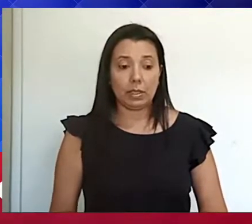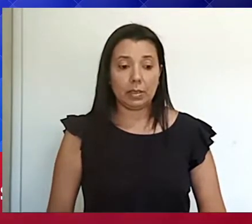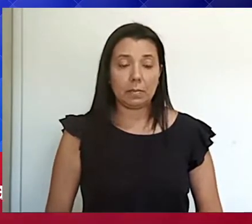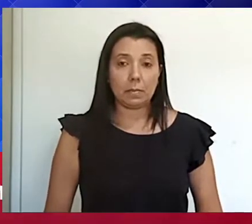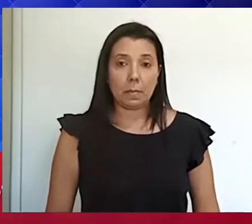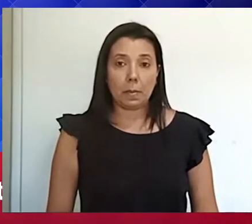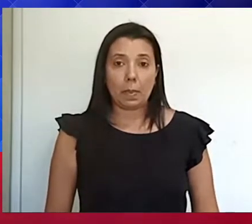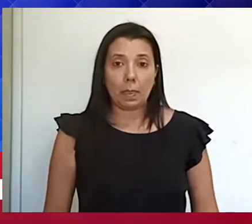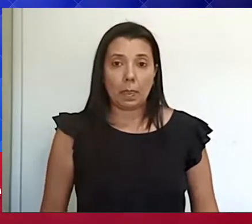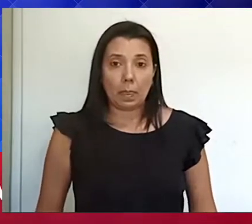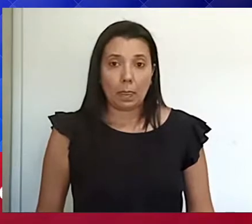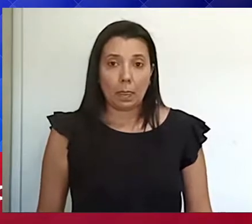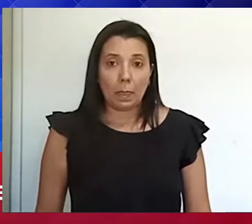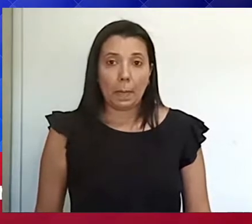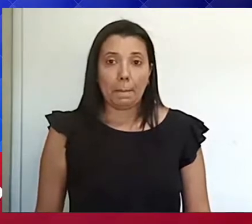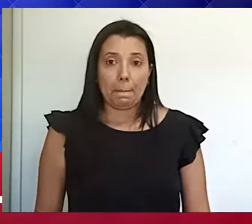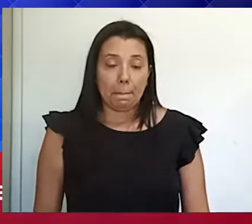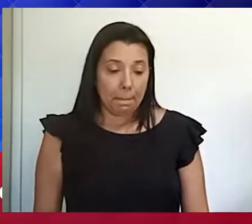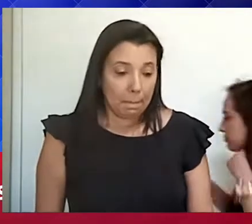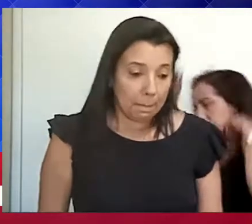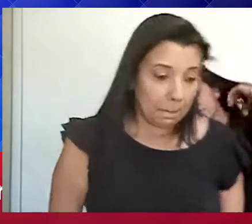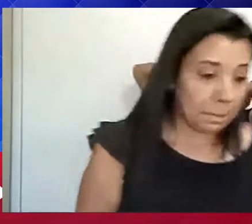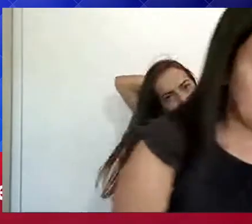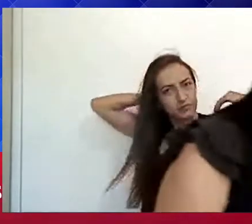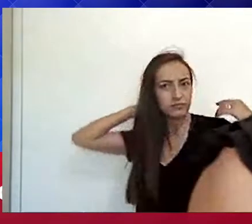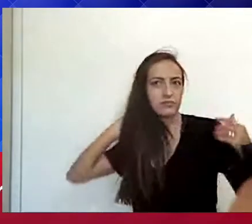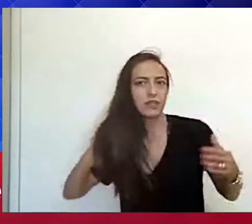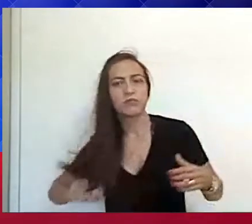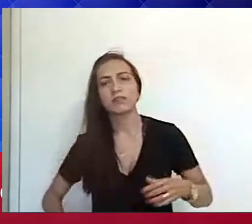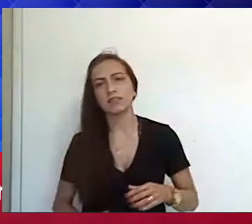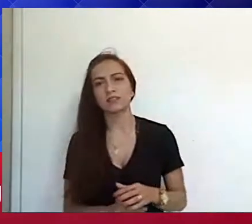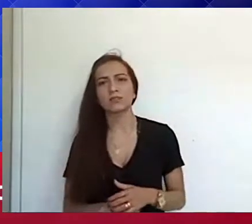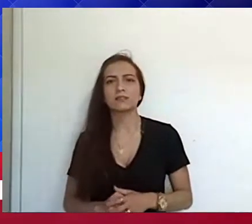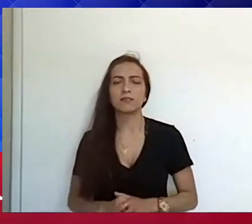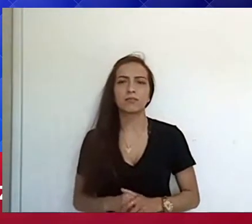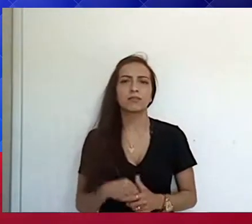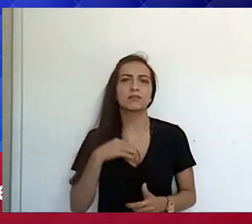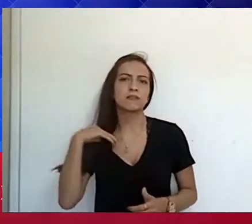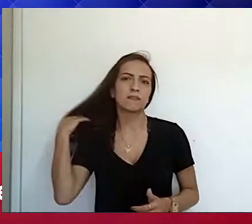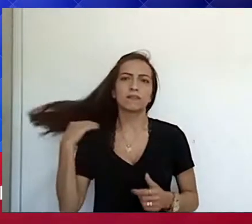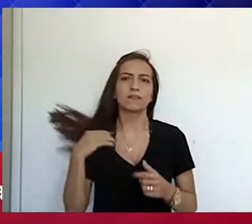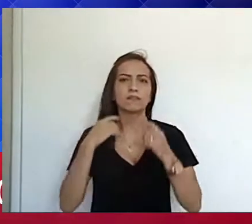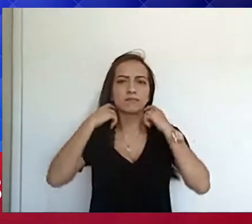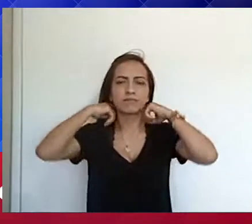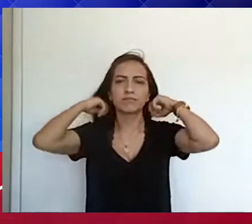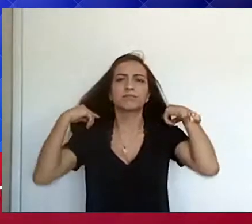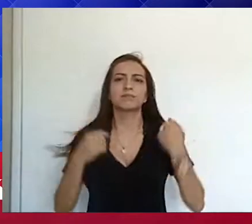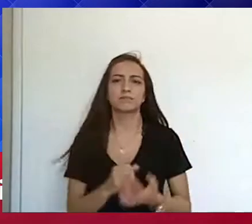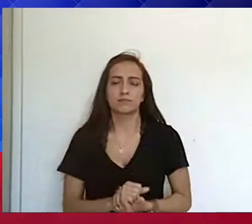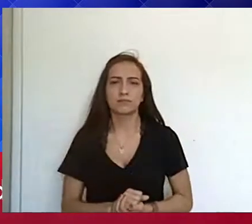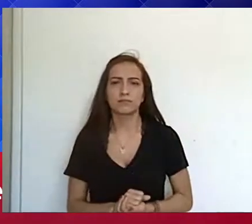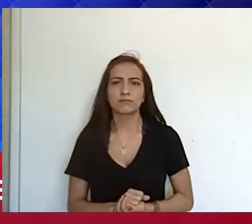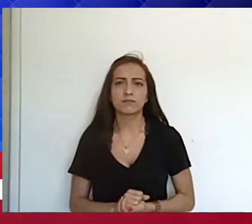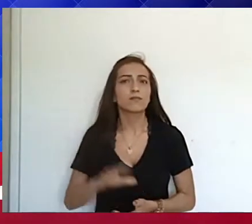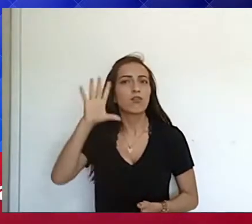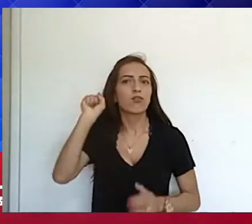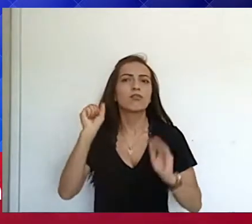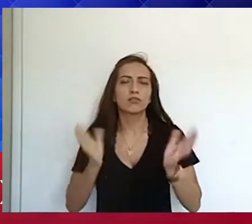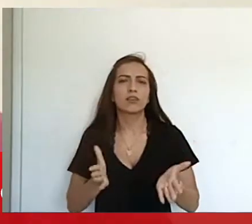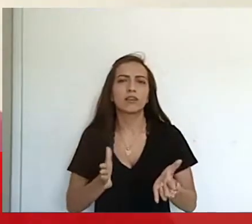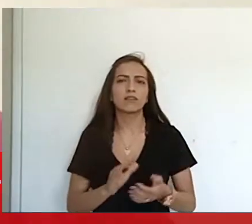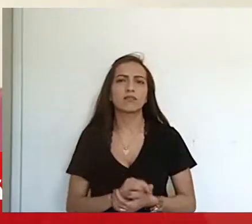Ativar o áudio, por gentileza. Acho que tem que ativar o áudio aí. Isso. Perfeito. Agora estamos ouvindo. Está